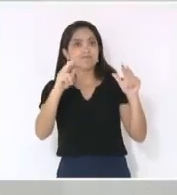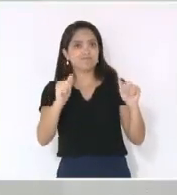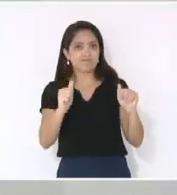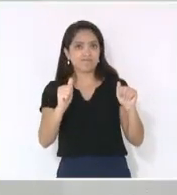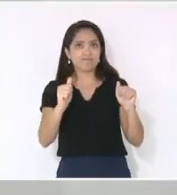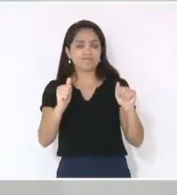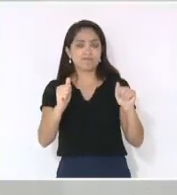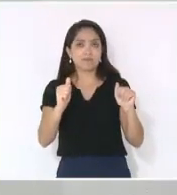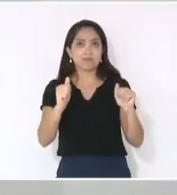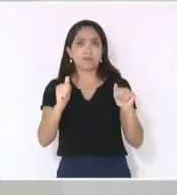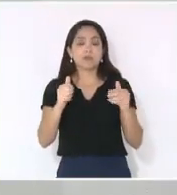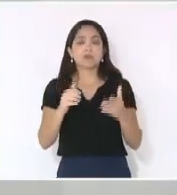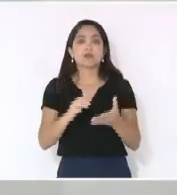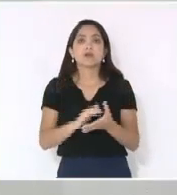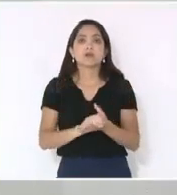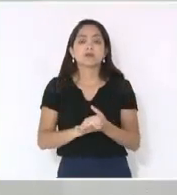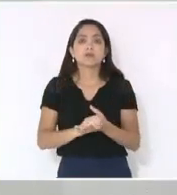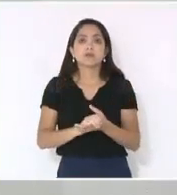trazendo